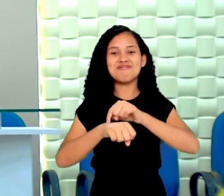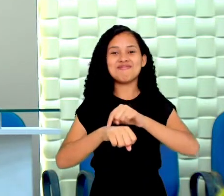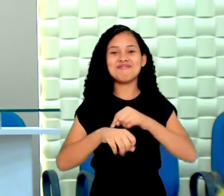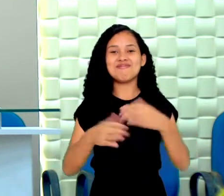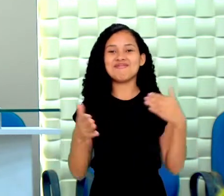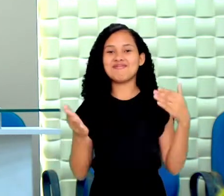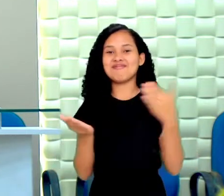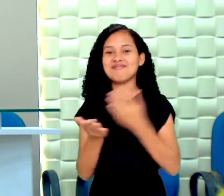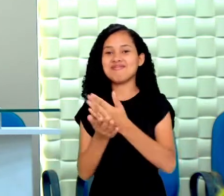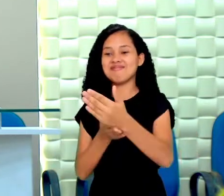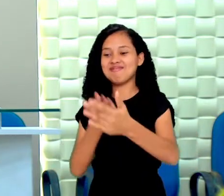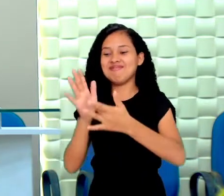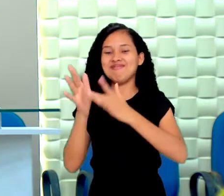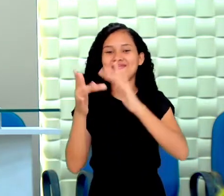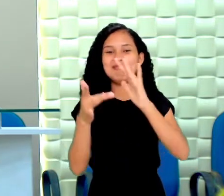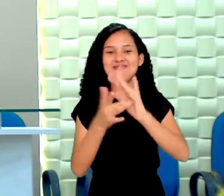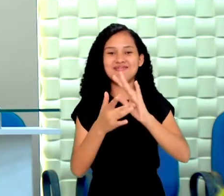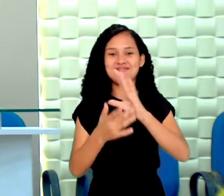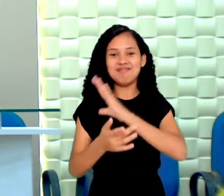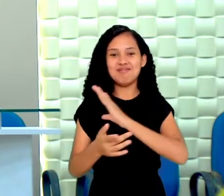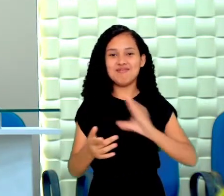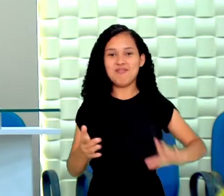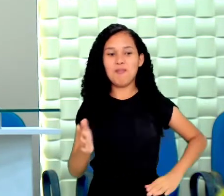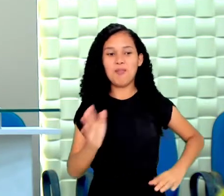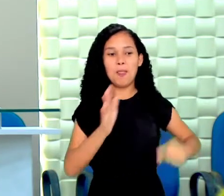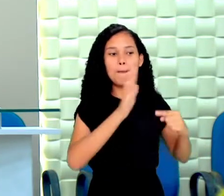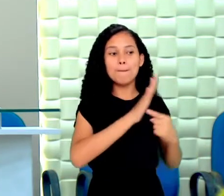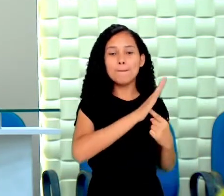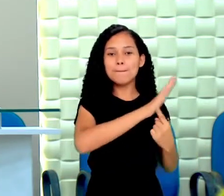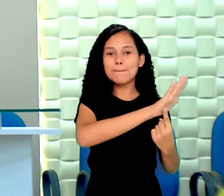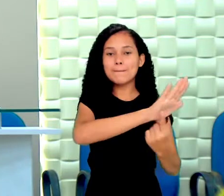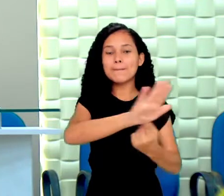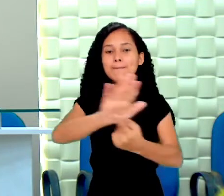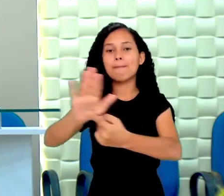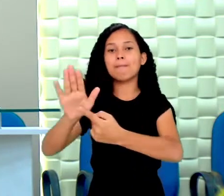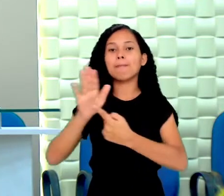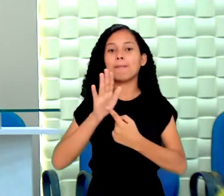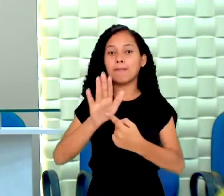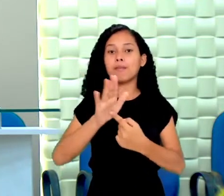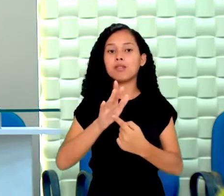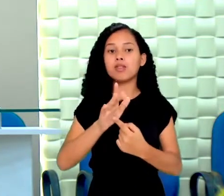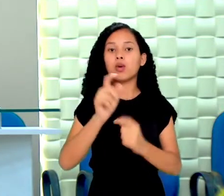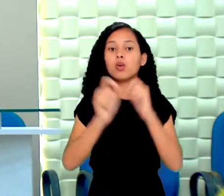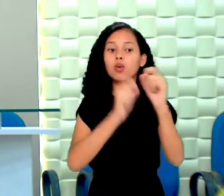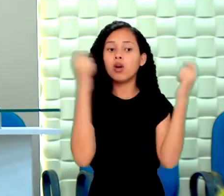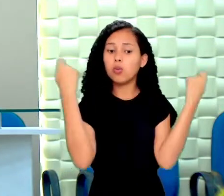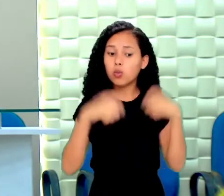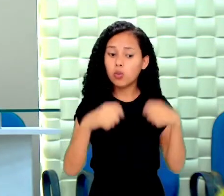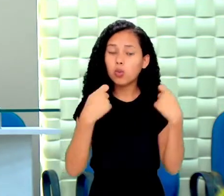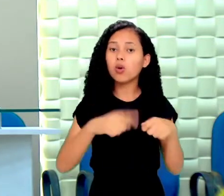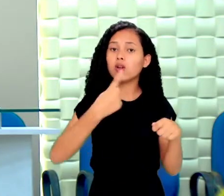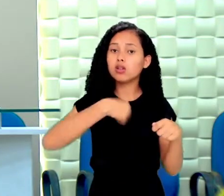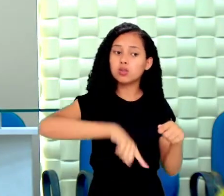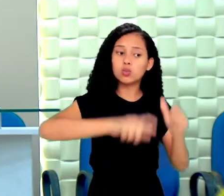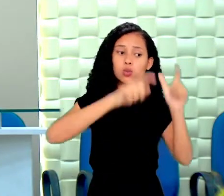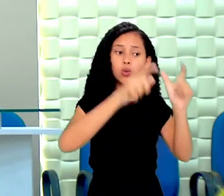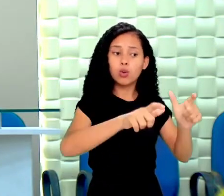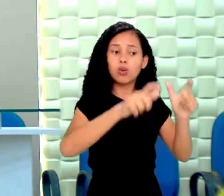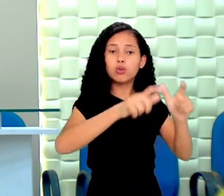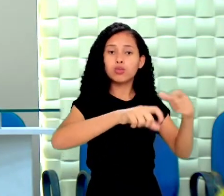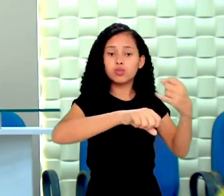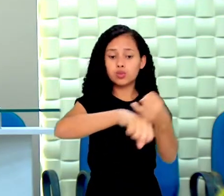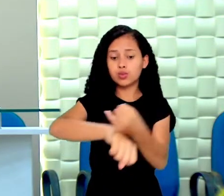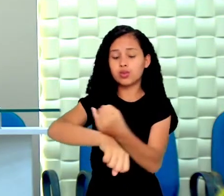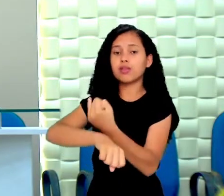começou Jesus Cristo a mostrar a seus discípulos que lhe era necessário seguir para